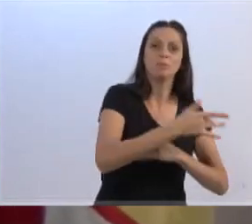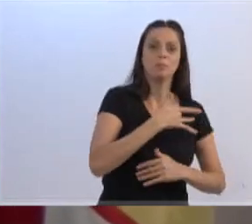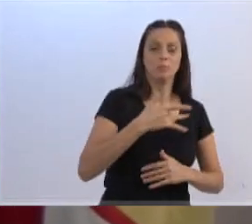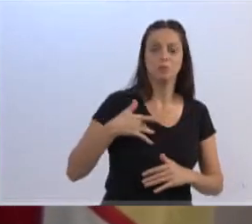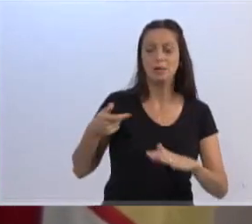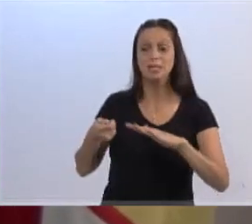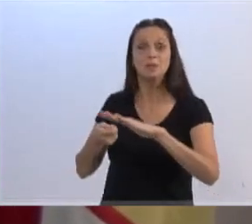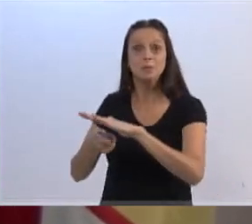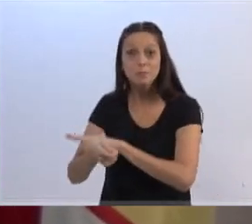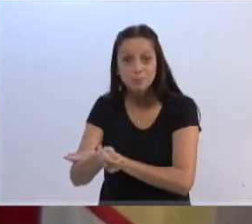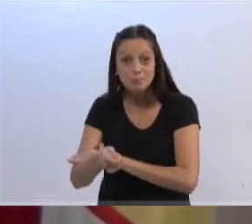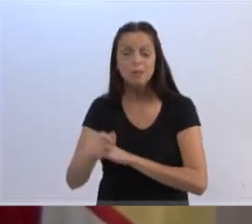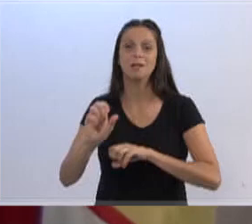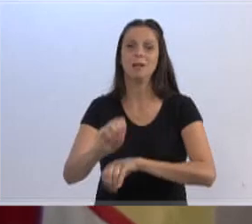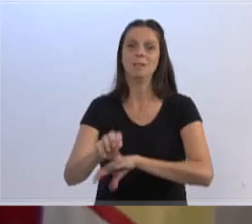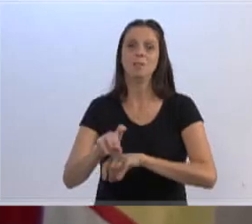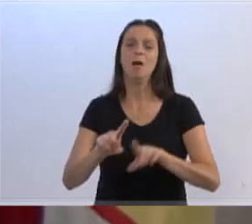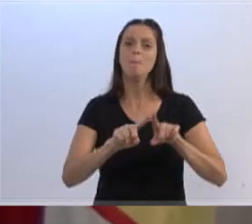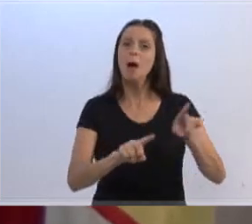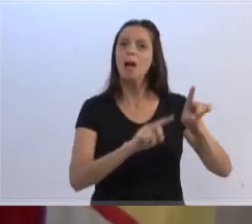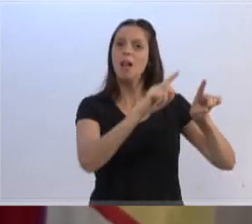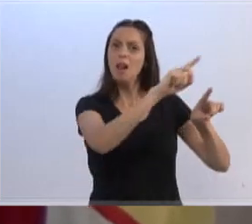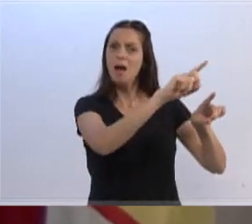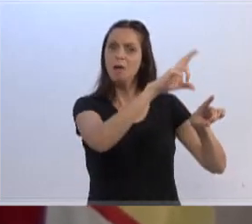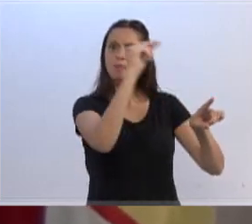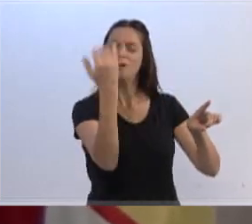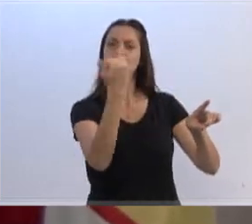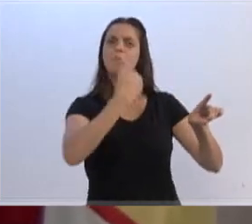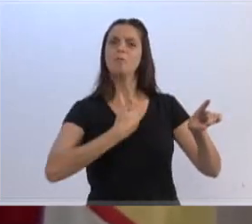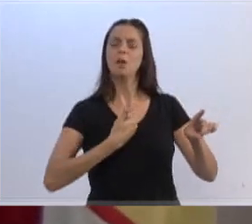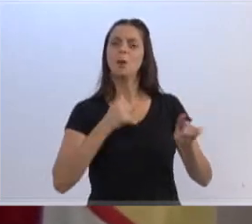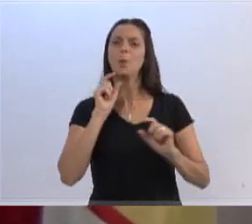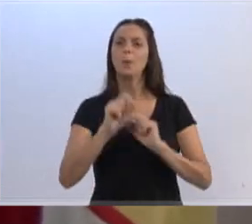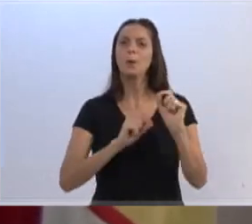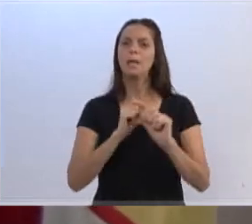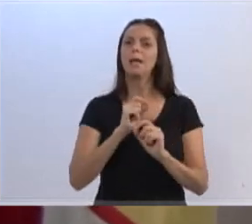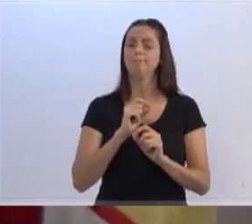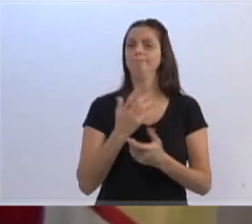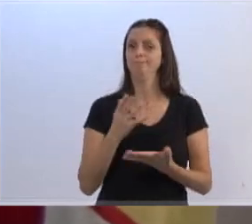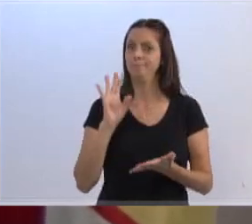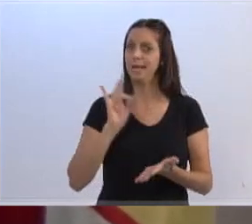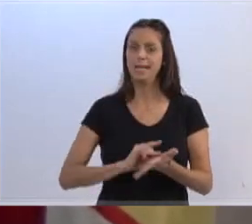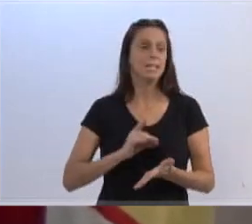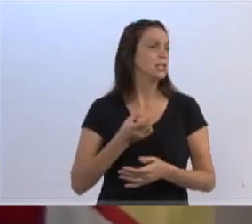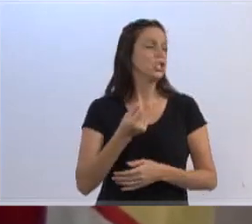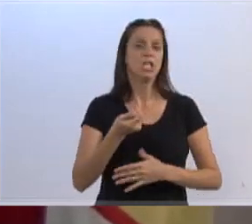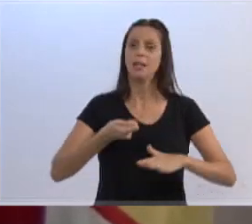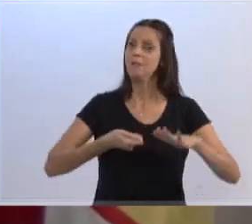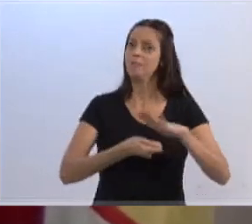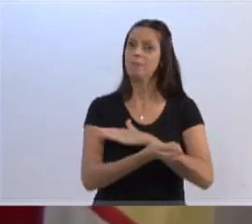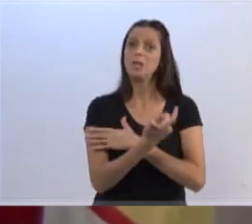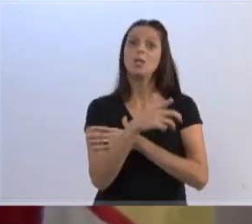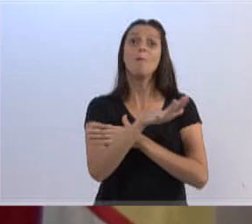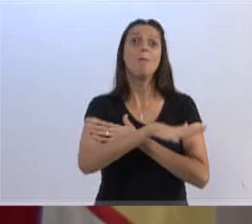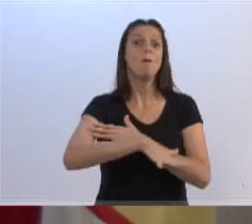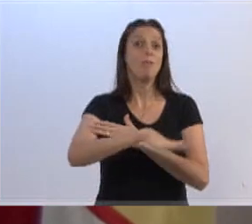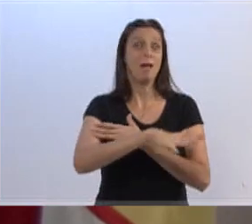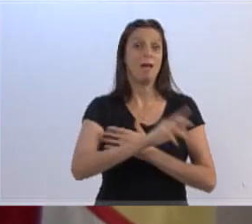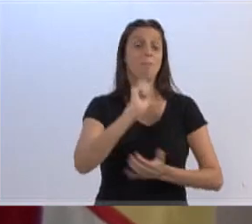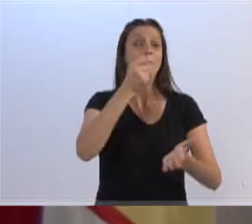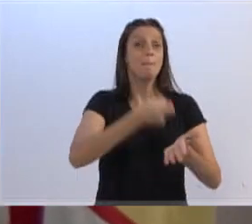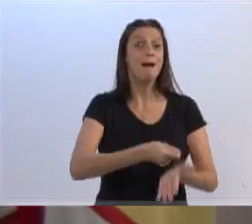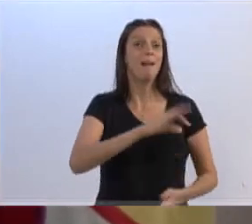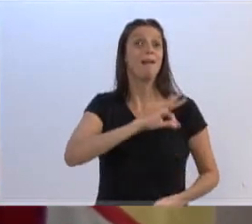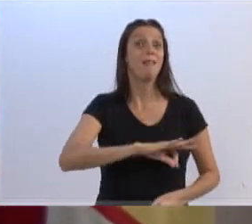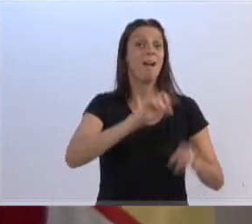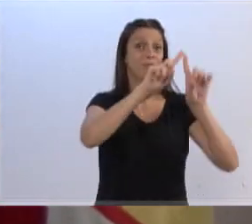uma denúncia que não é isso que está acontecendo. E que esse dinheiro, inclusive, por má administração da gestão municipal, está sendo utilizado na